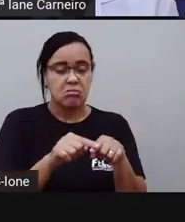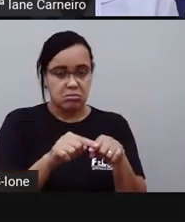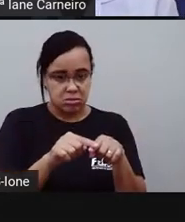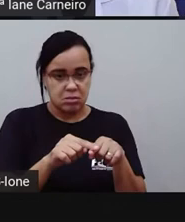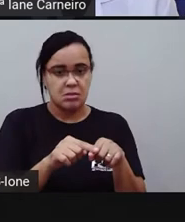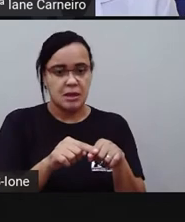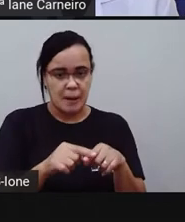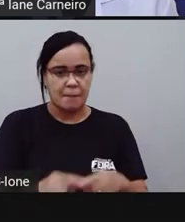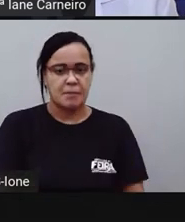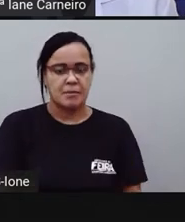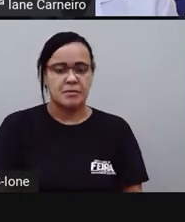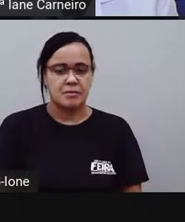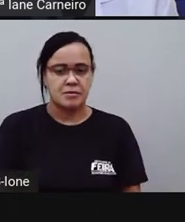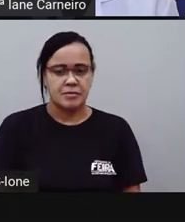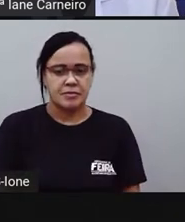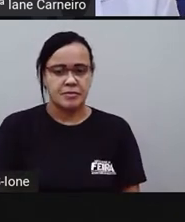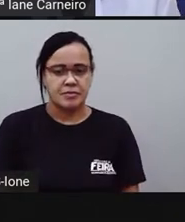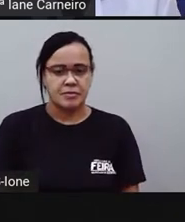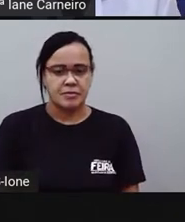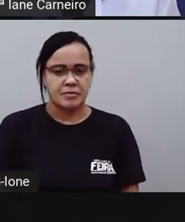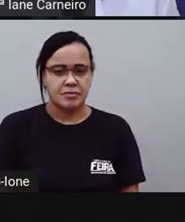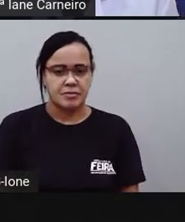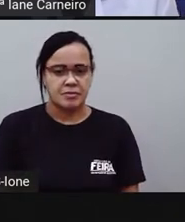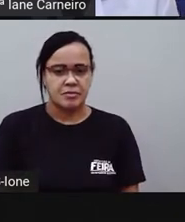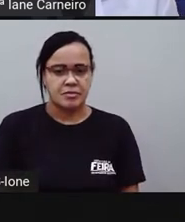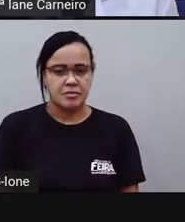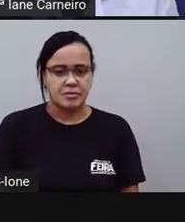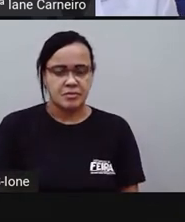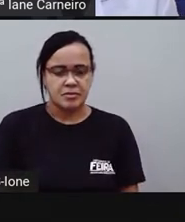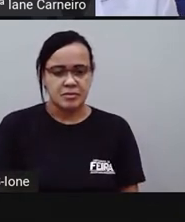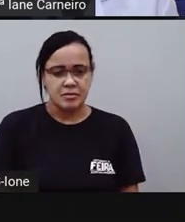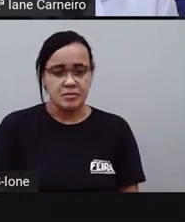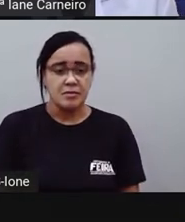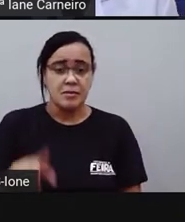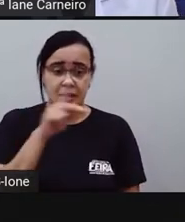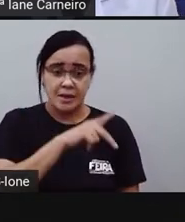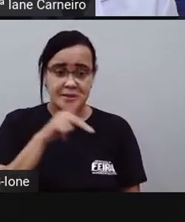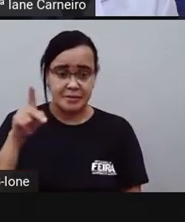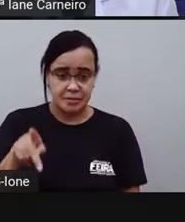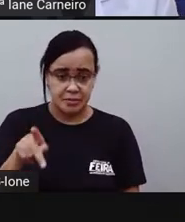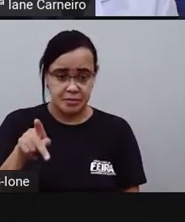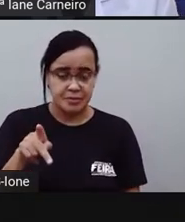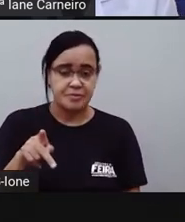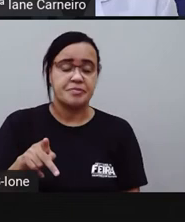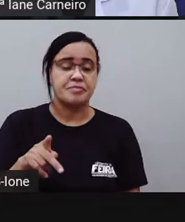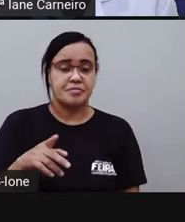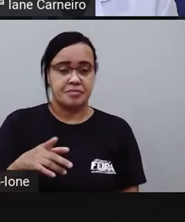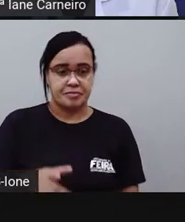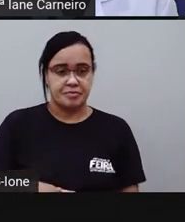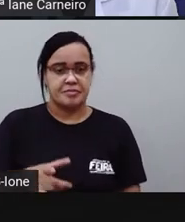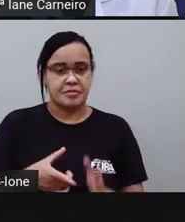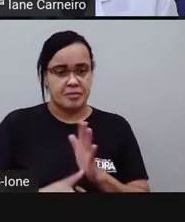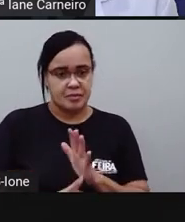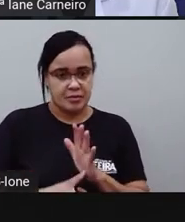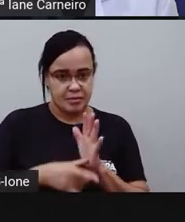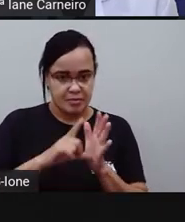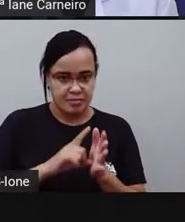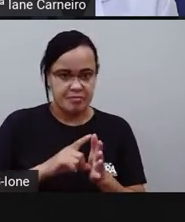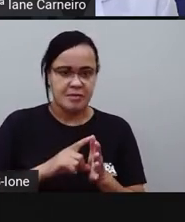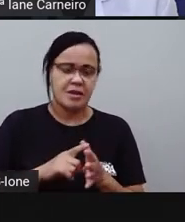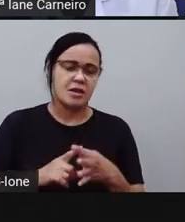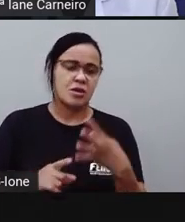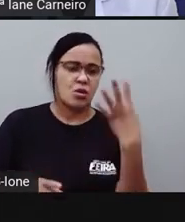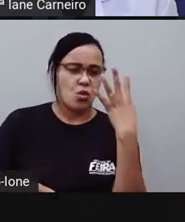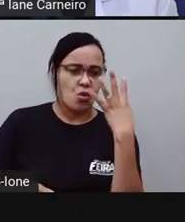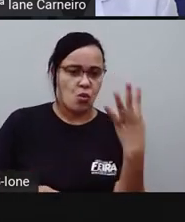Deixa a Pro selecionar aqui. Né? A Pro, antes, quando nós tínhamos quatro